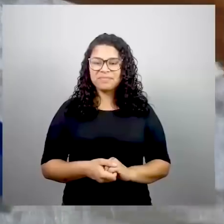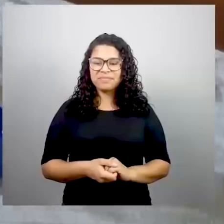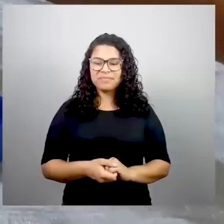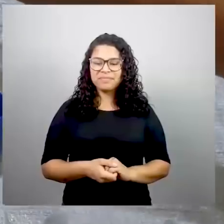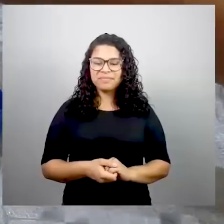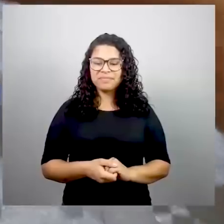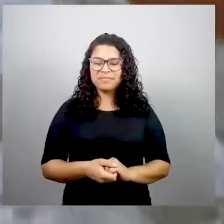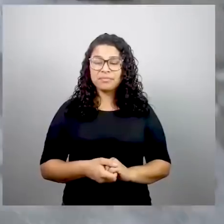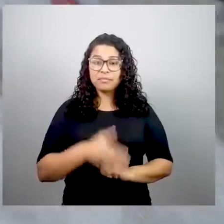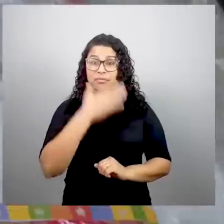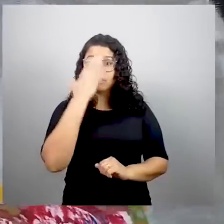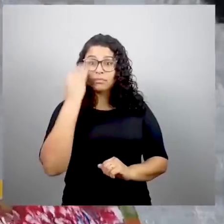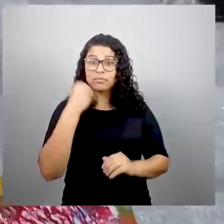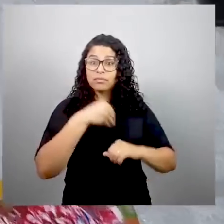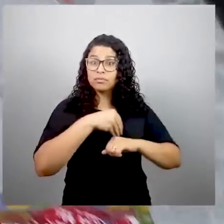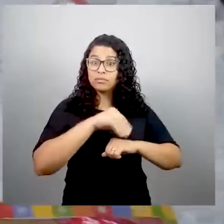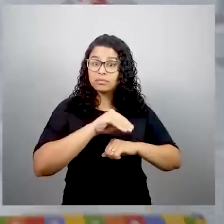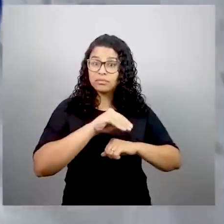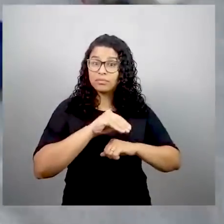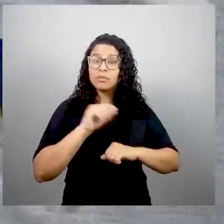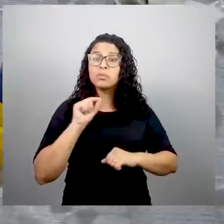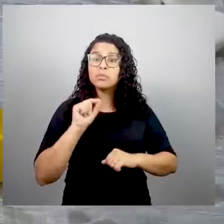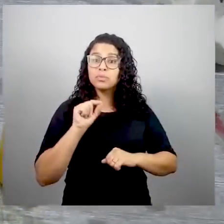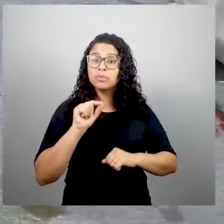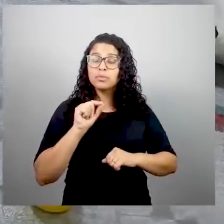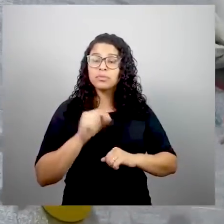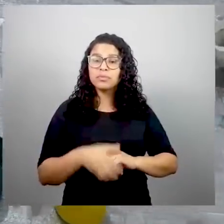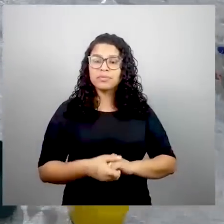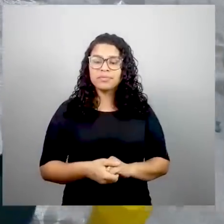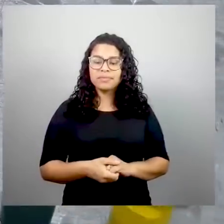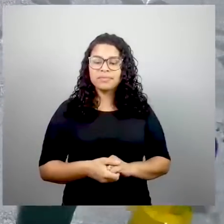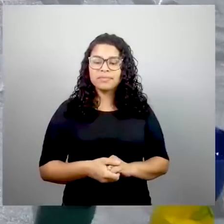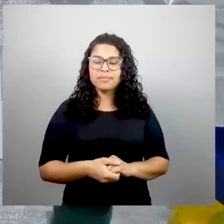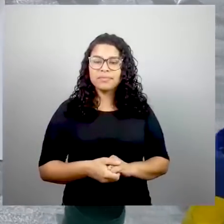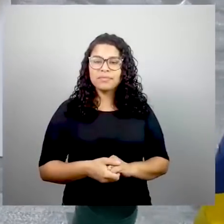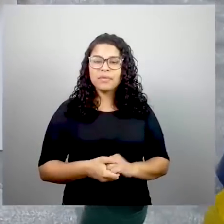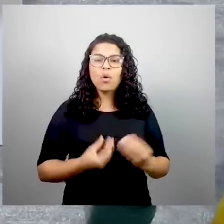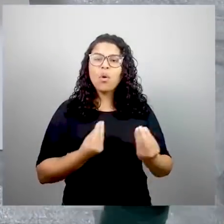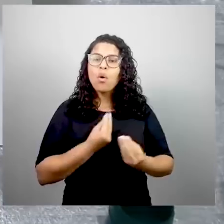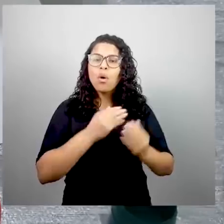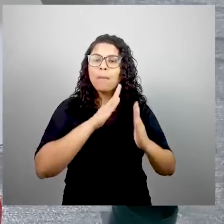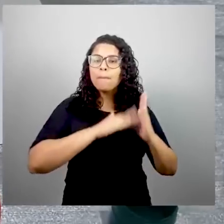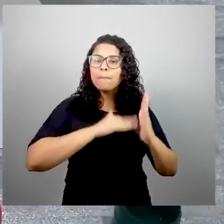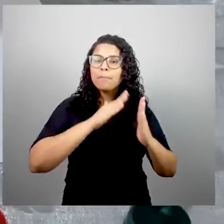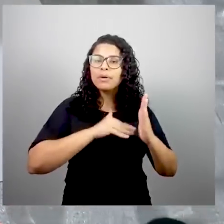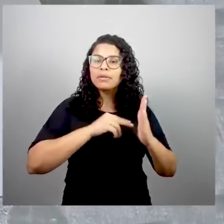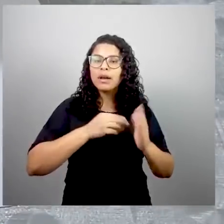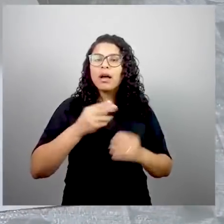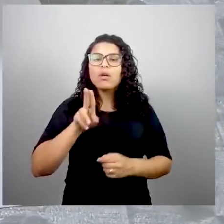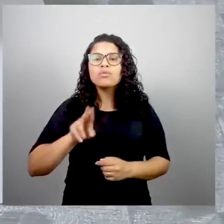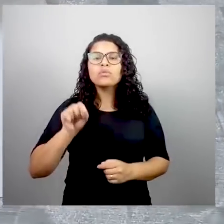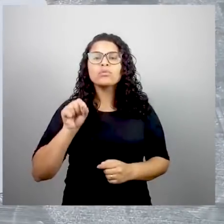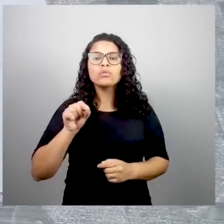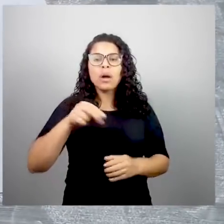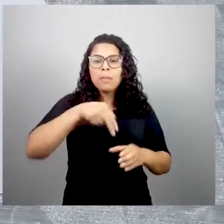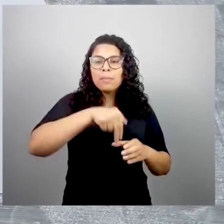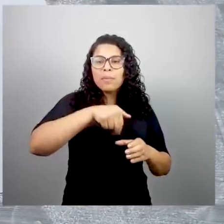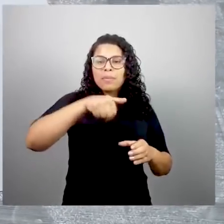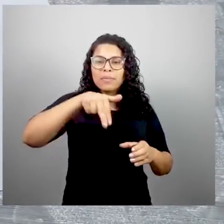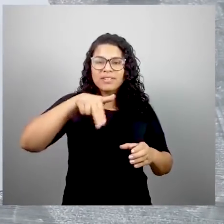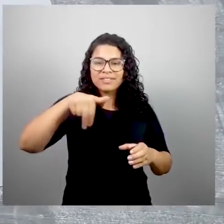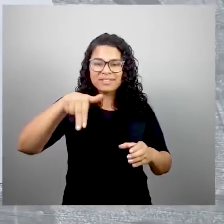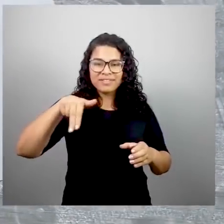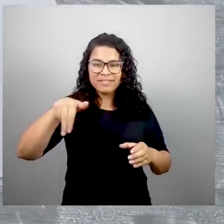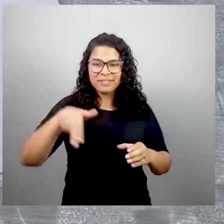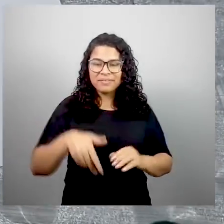coisa, esqueci de dar a dica para vocês de como pintar com o pincel, né? Olha, a mesma coisa, eu vou pegar